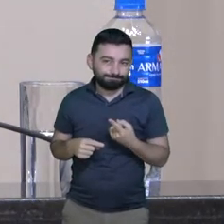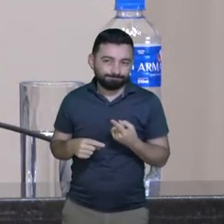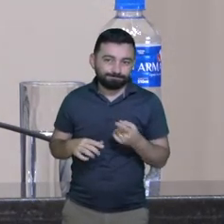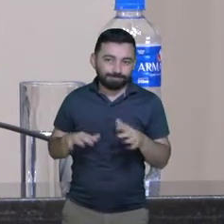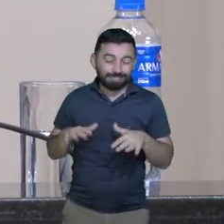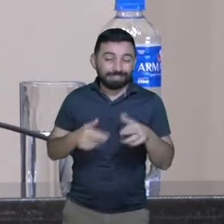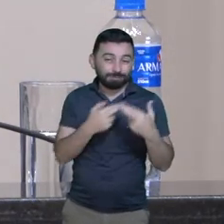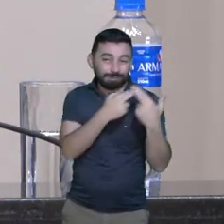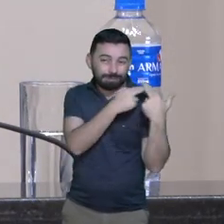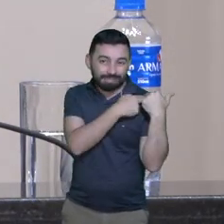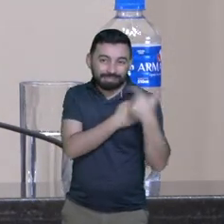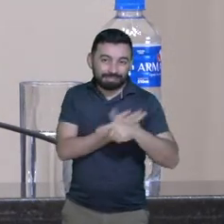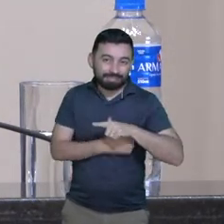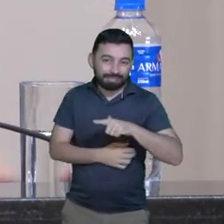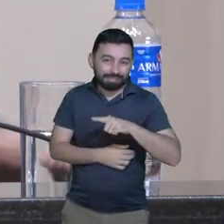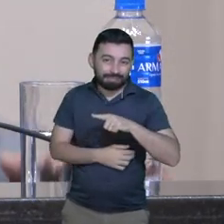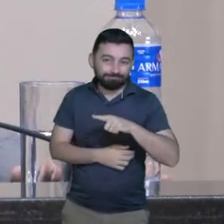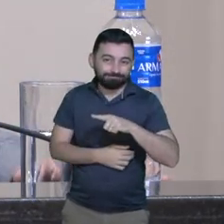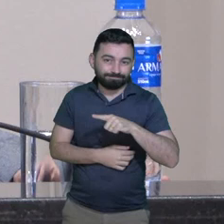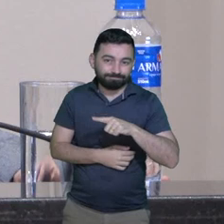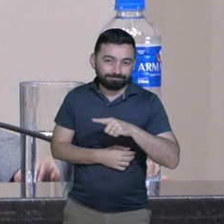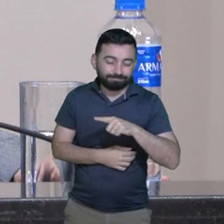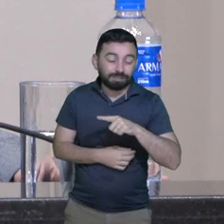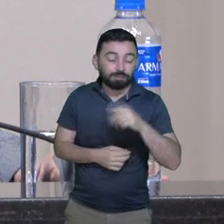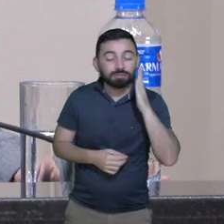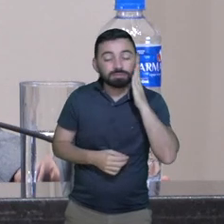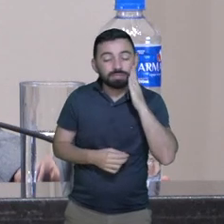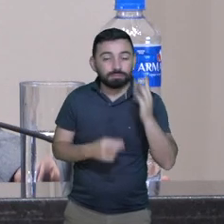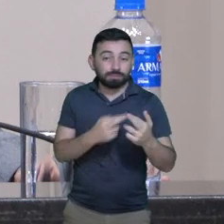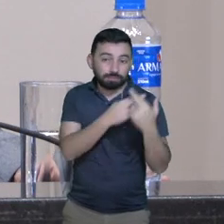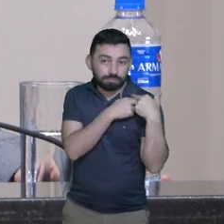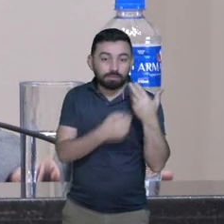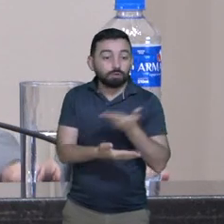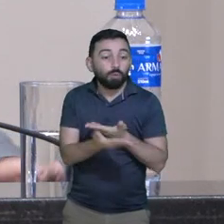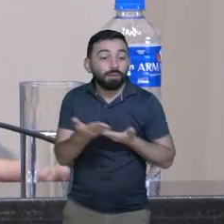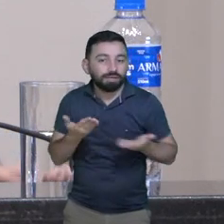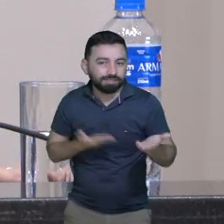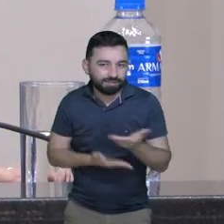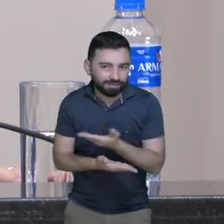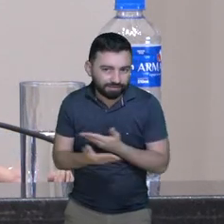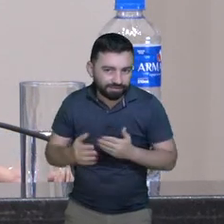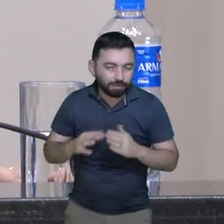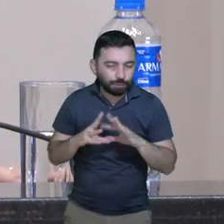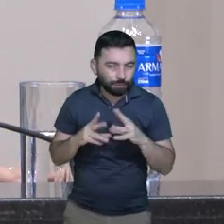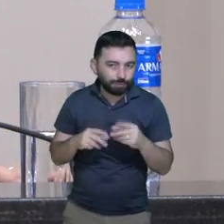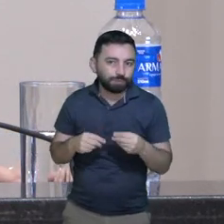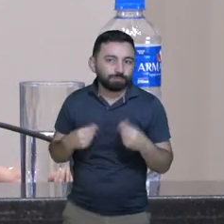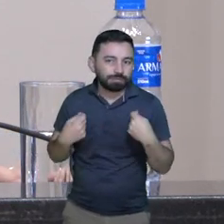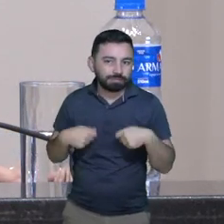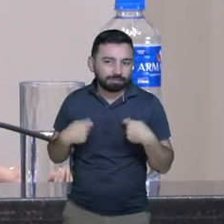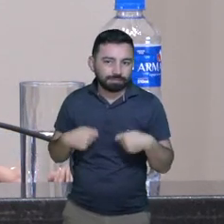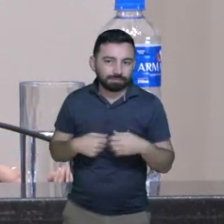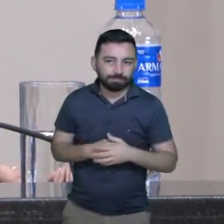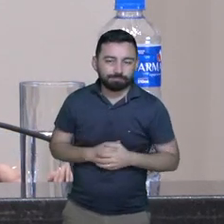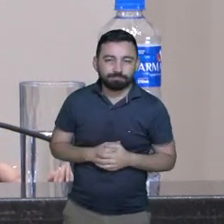responsabilidade mas nós sabemos que é uma responsabilidade compartilhada e assim que precisa ser né